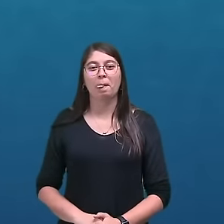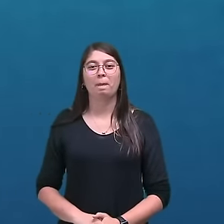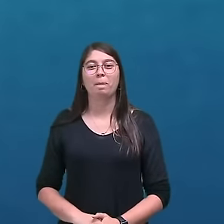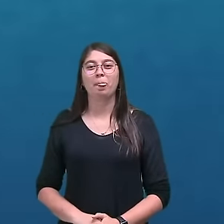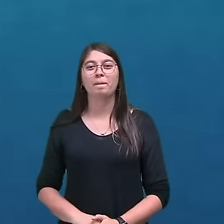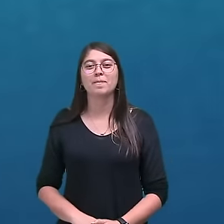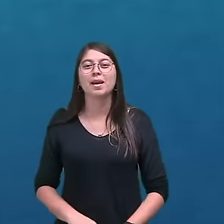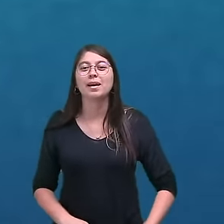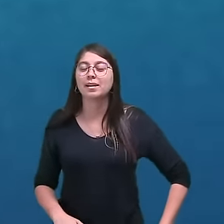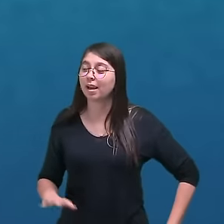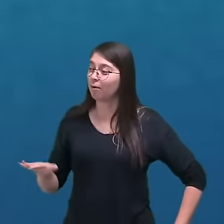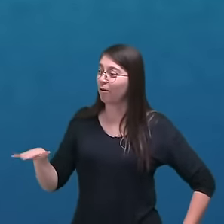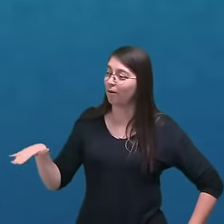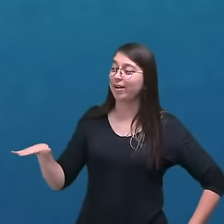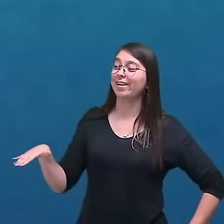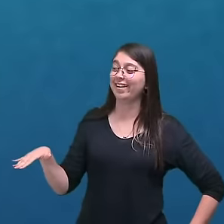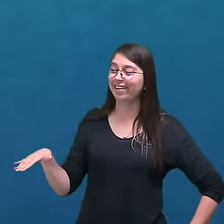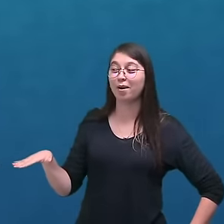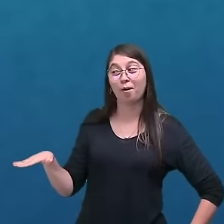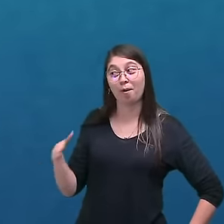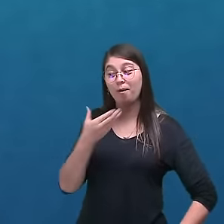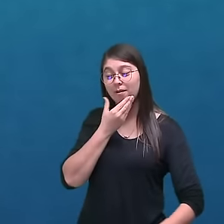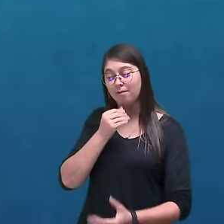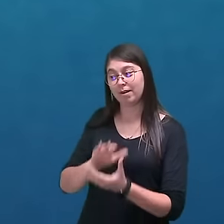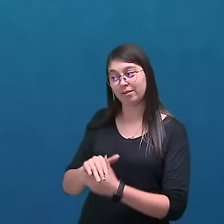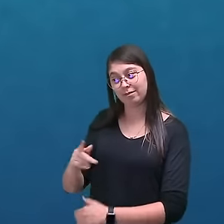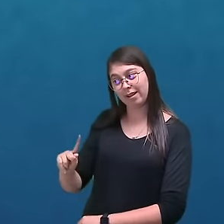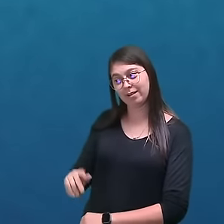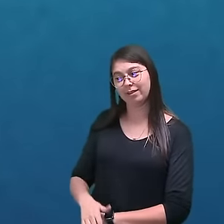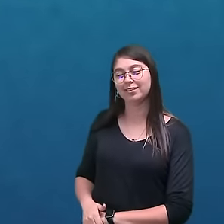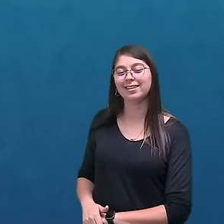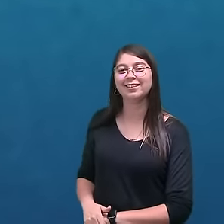eu falei ao amigo: amigo, vem.